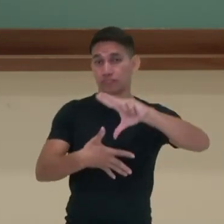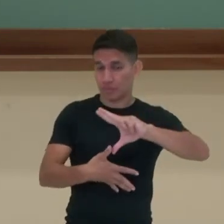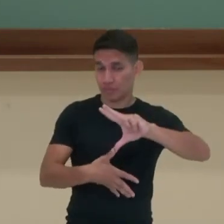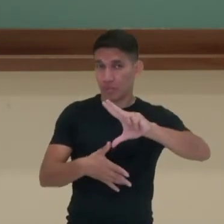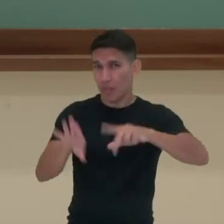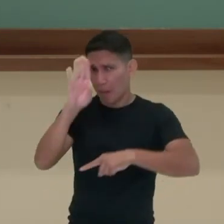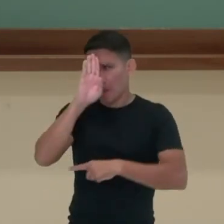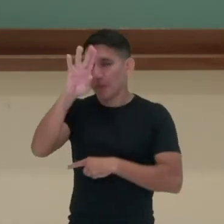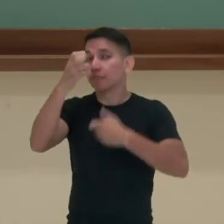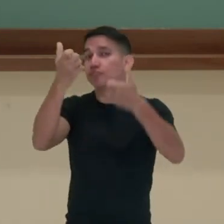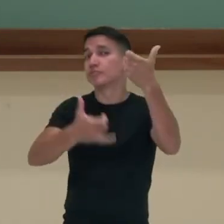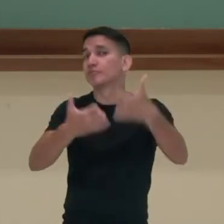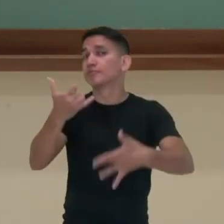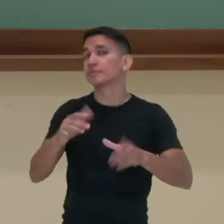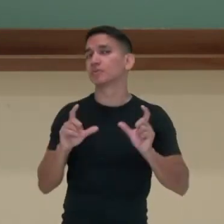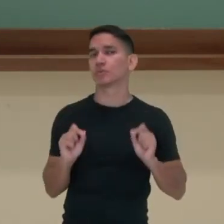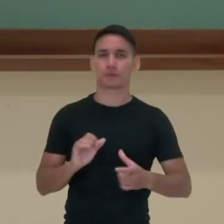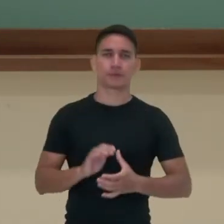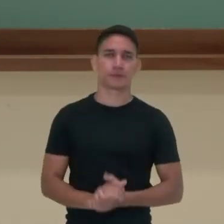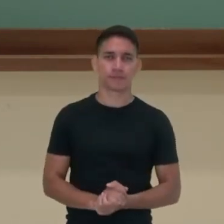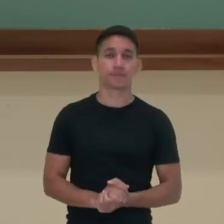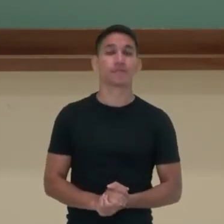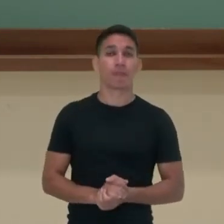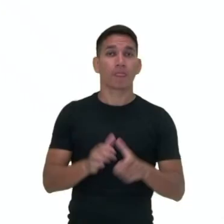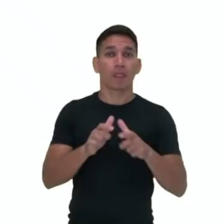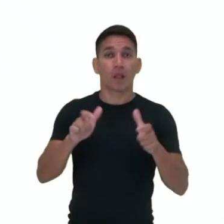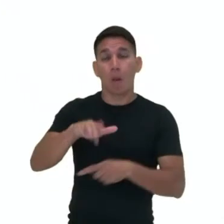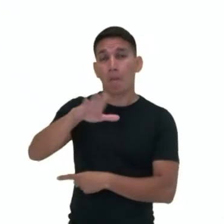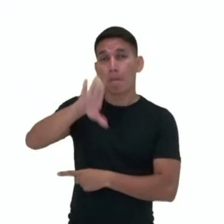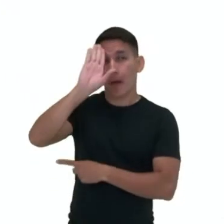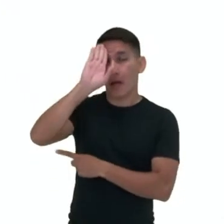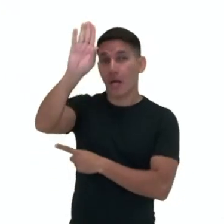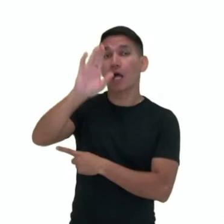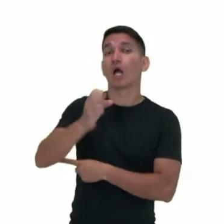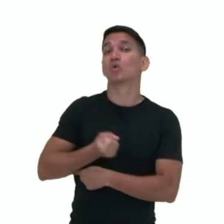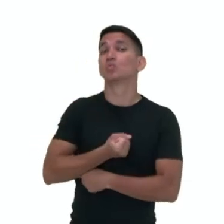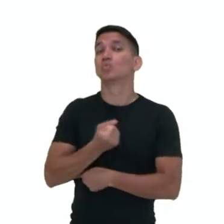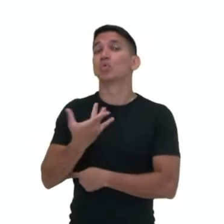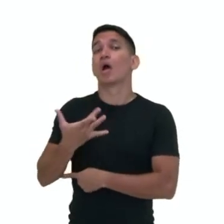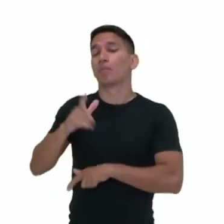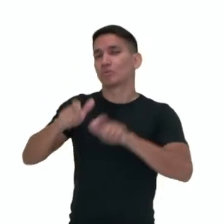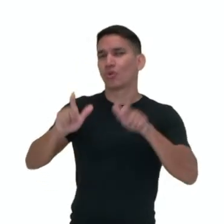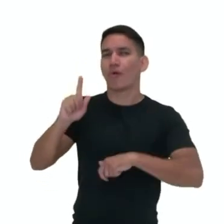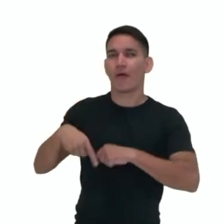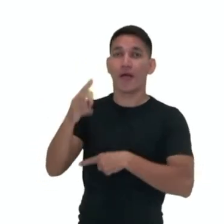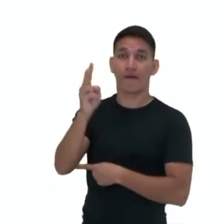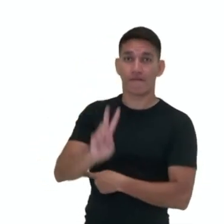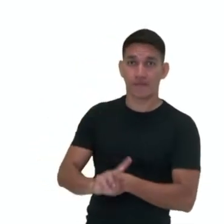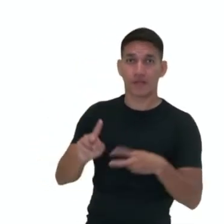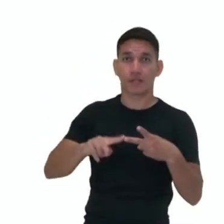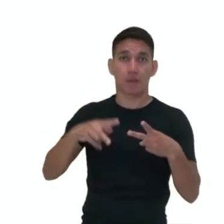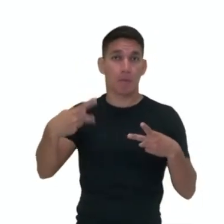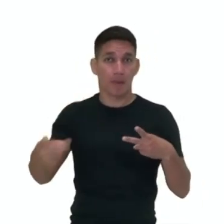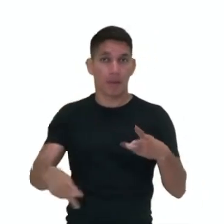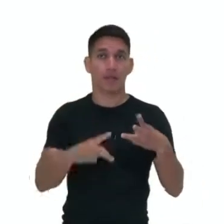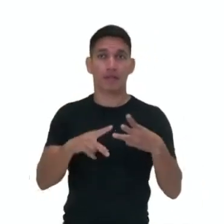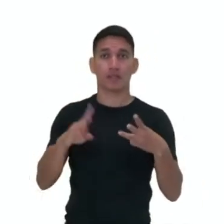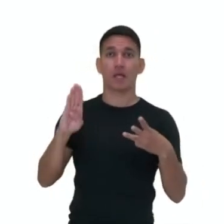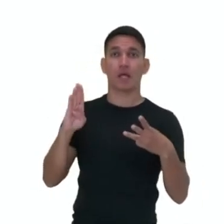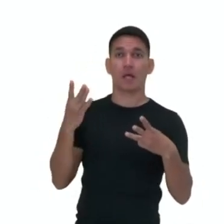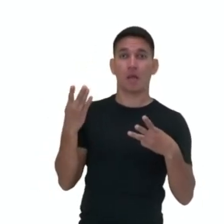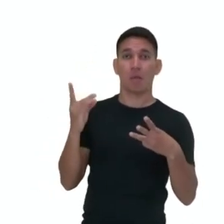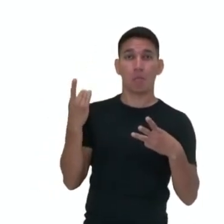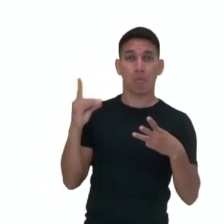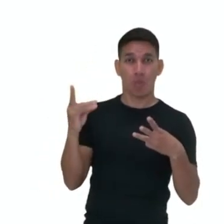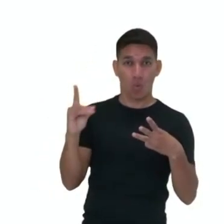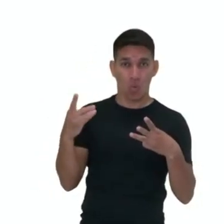destacar os principais aqui, olha só. Os maiores números, né, são de venezuelanos, paraguaios, bolivianos e